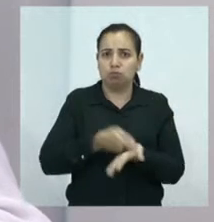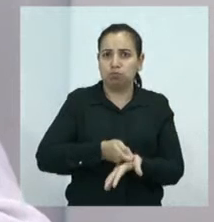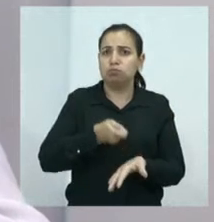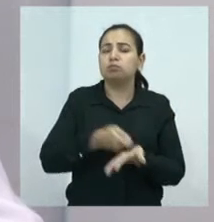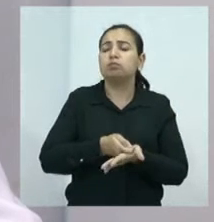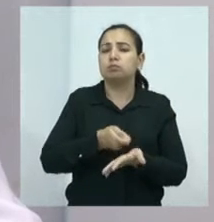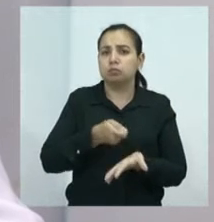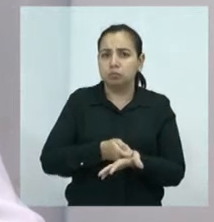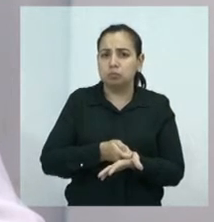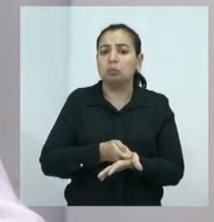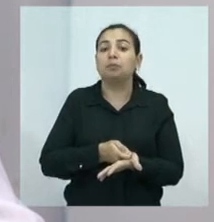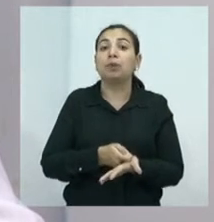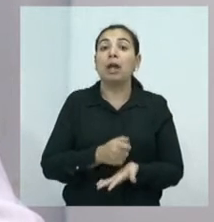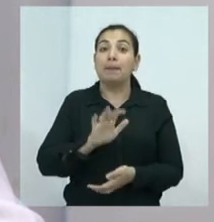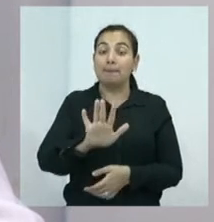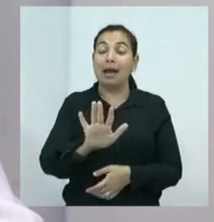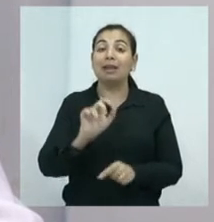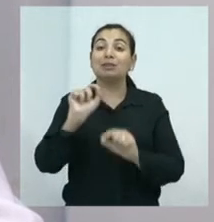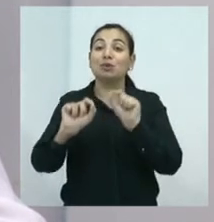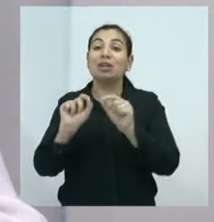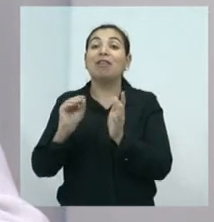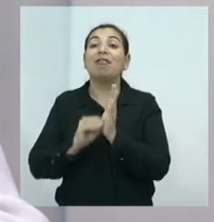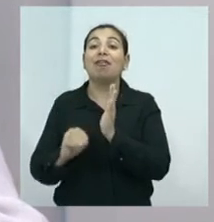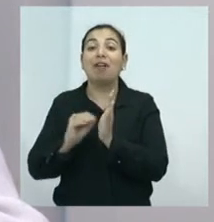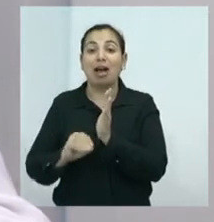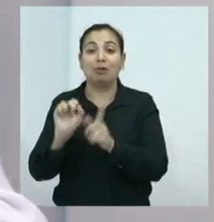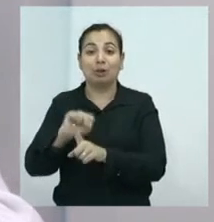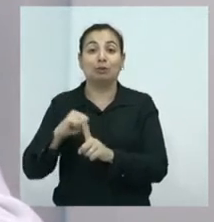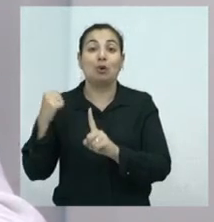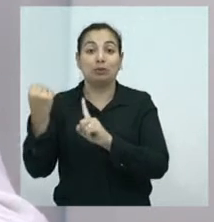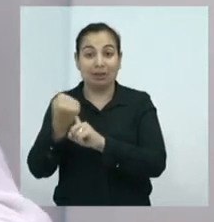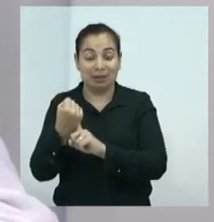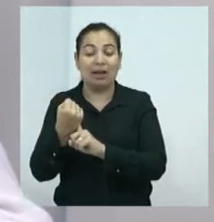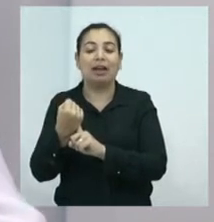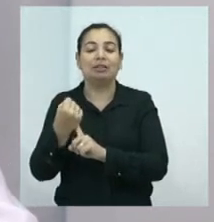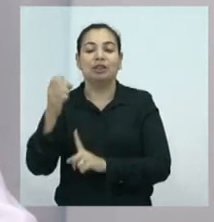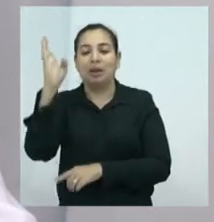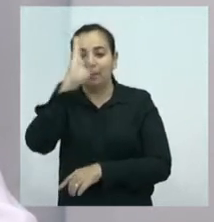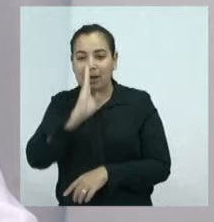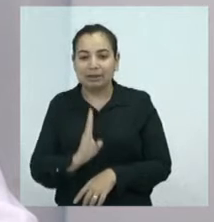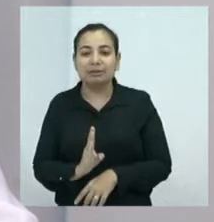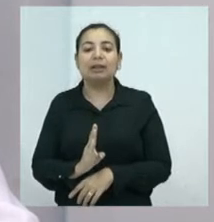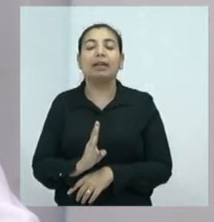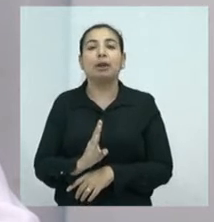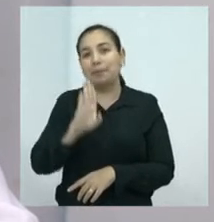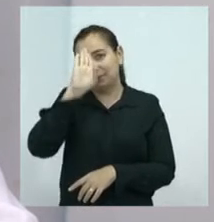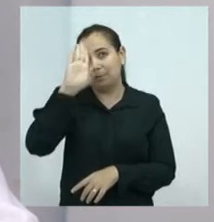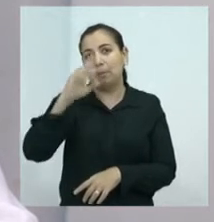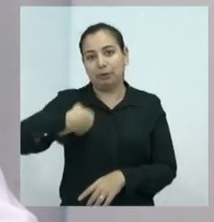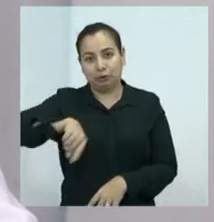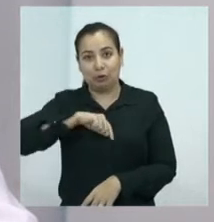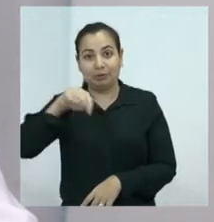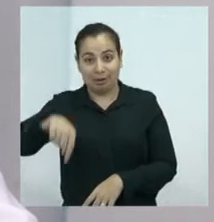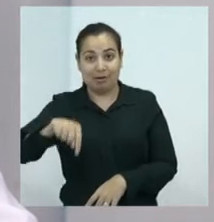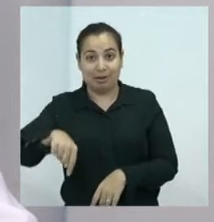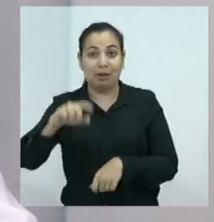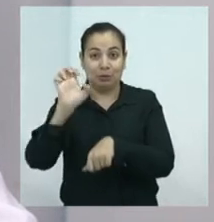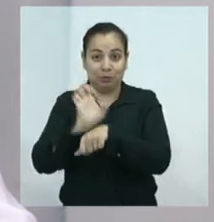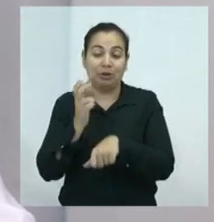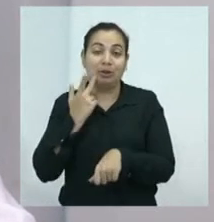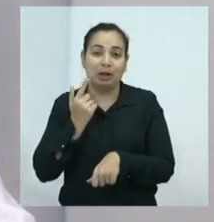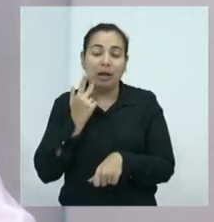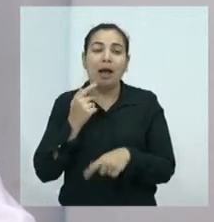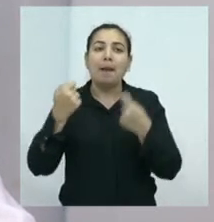rígidas. O que falta para a sociedade brasileira, mesmo, o que falta para a sociedade aqui, principalmente aqui na questão do Ceará, é se apropriar disso,